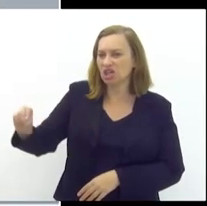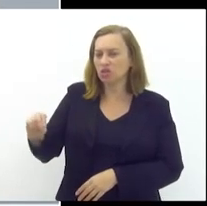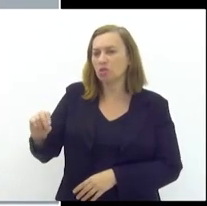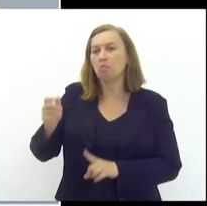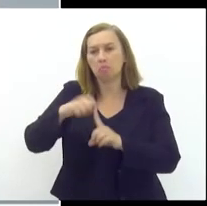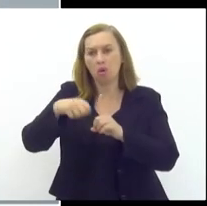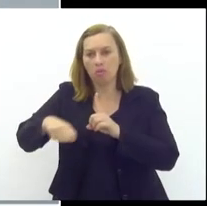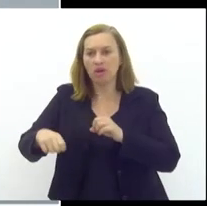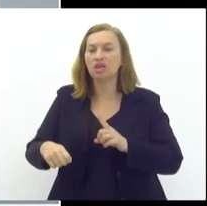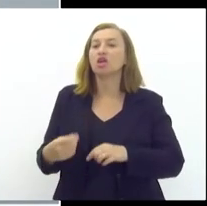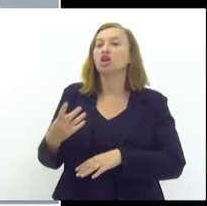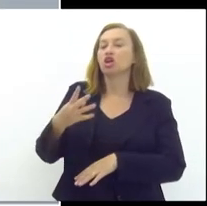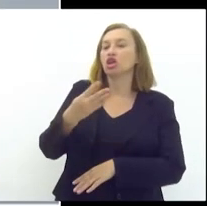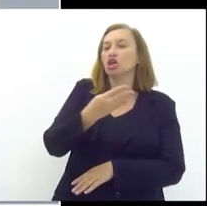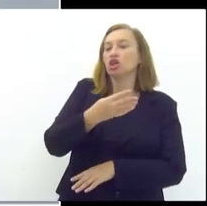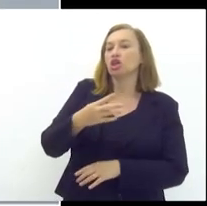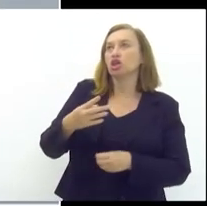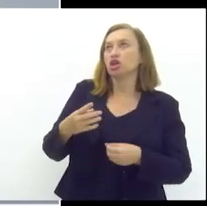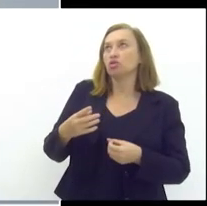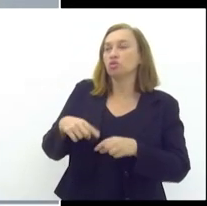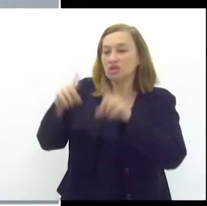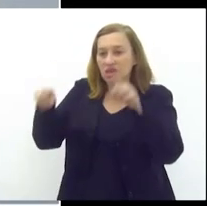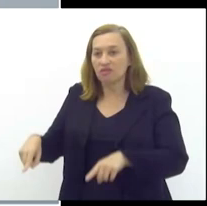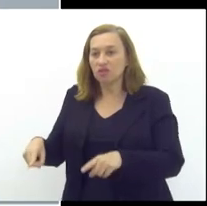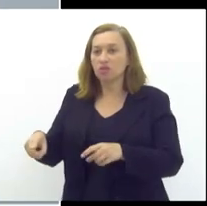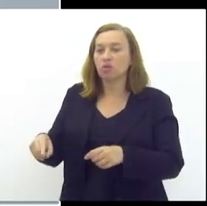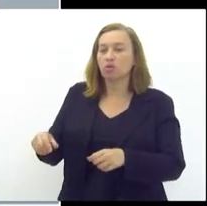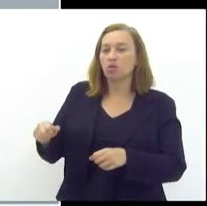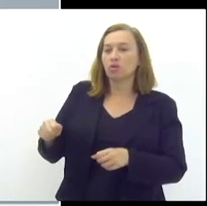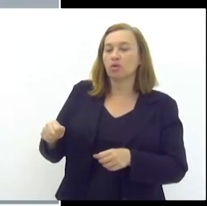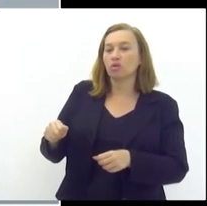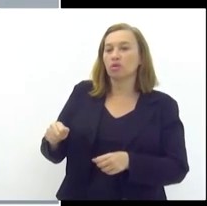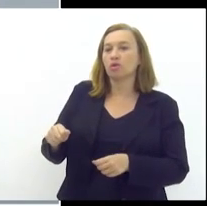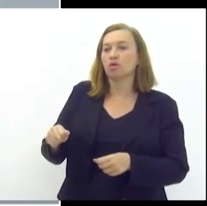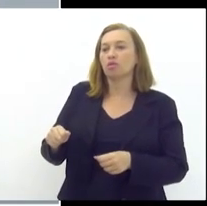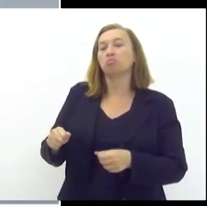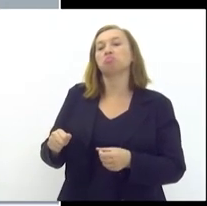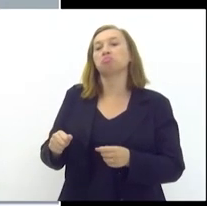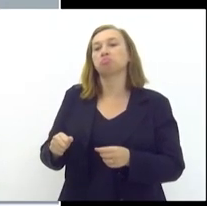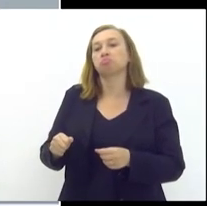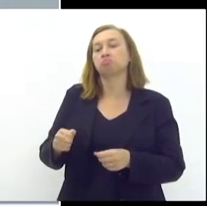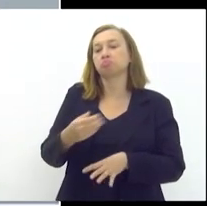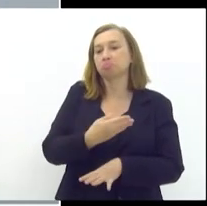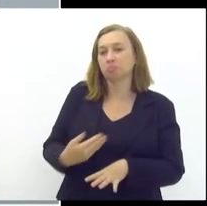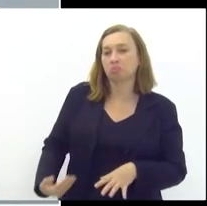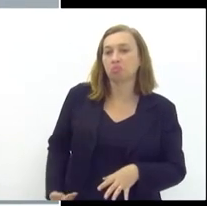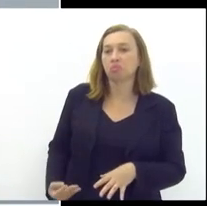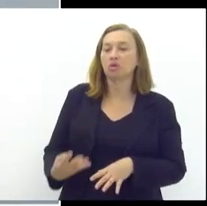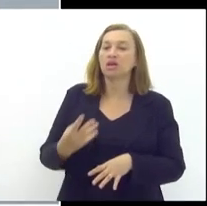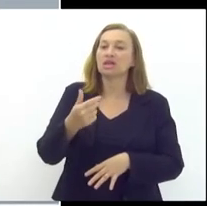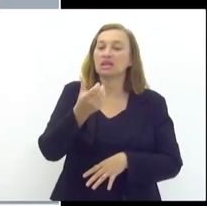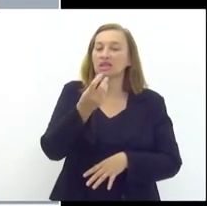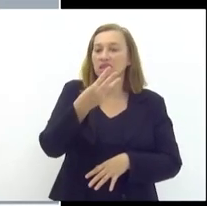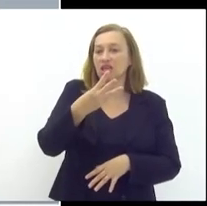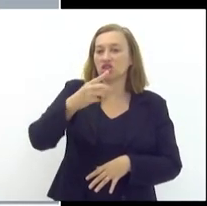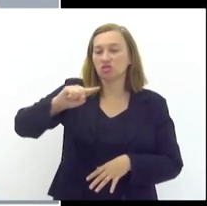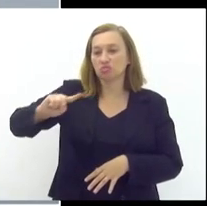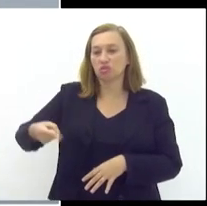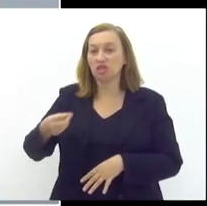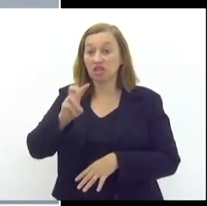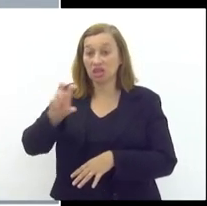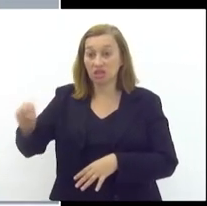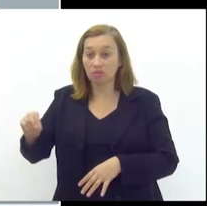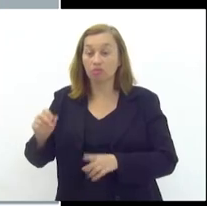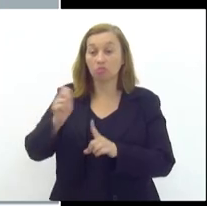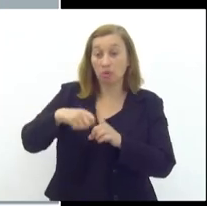e do Servidor Público Fluminense na ordem de 4300 por mês eu quero saber só o